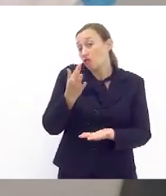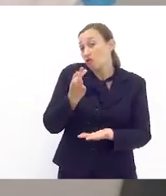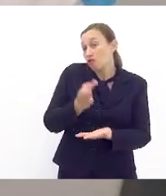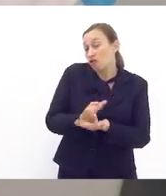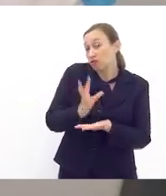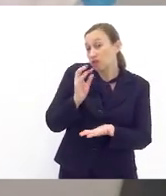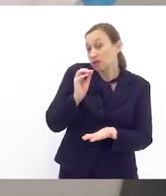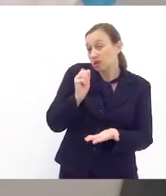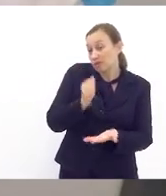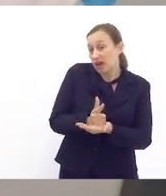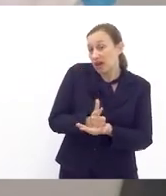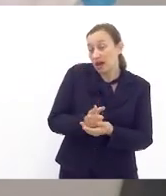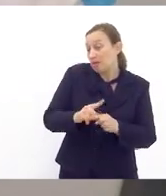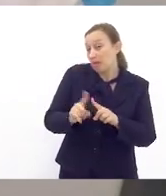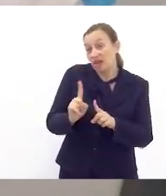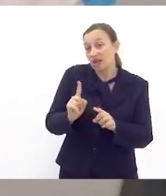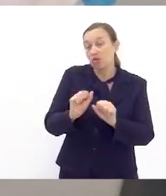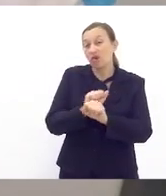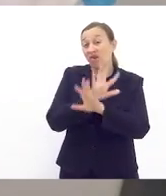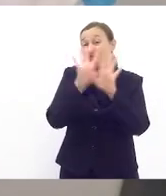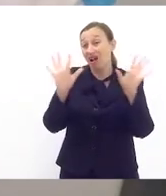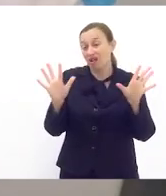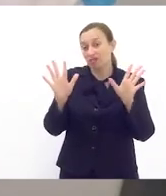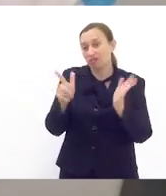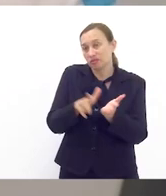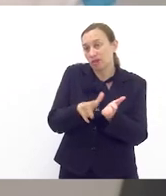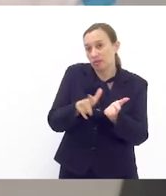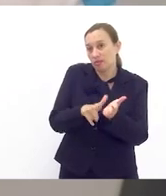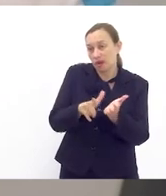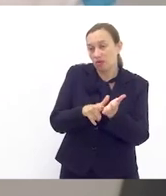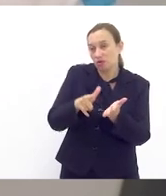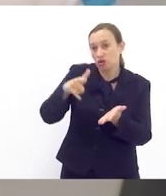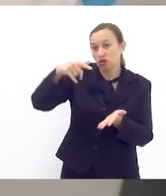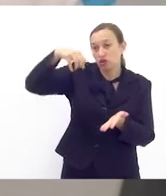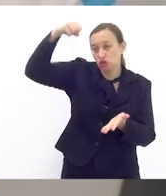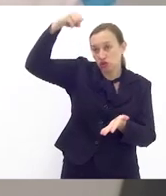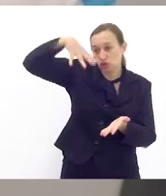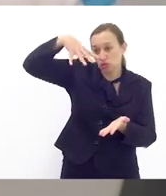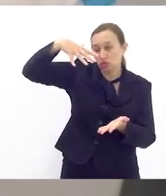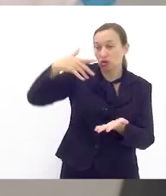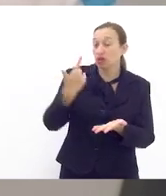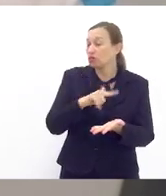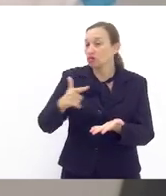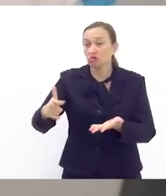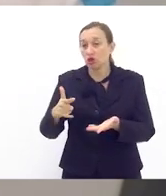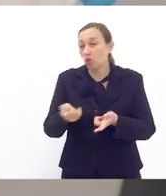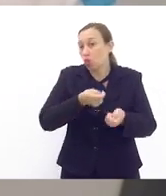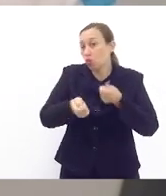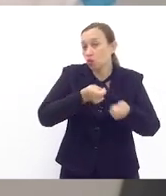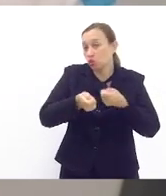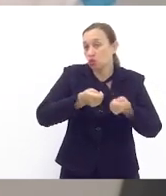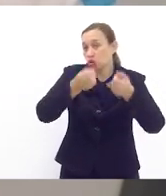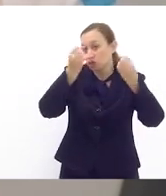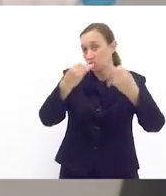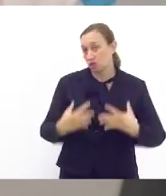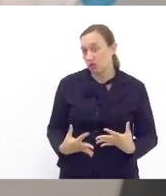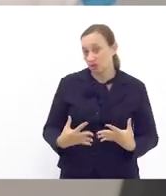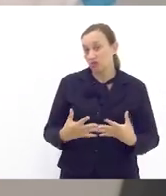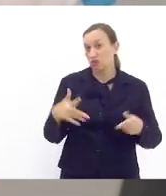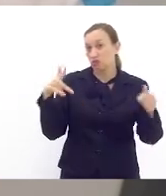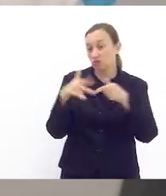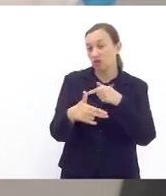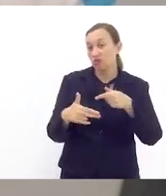Mas isso não vem transparente na conta então a gente não tem como ter esse controle do tempo da quantificação da